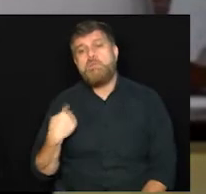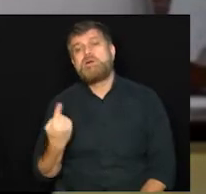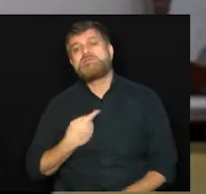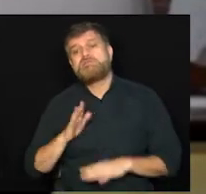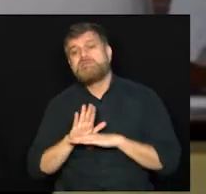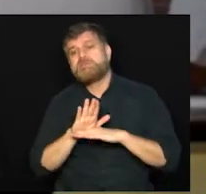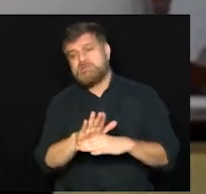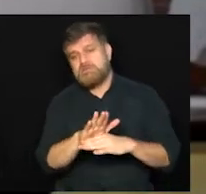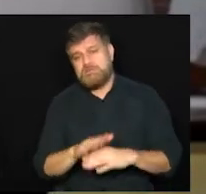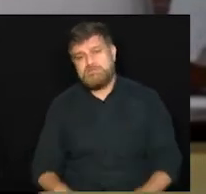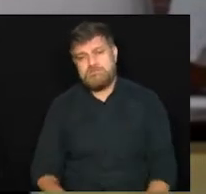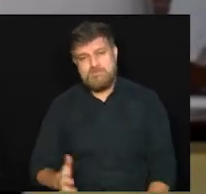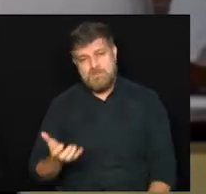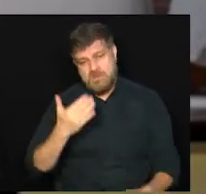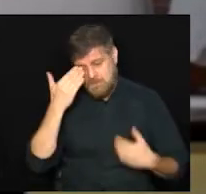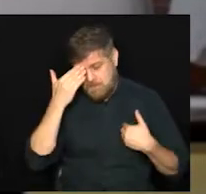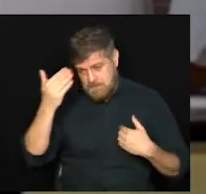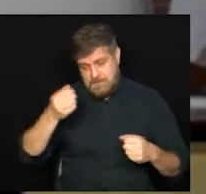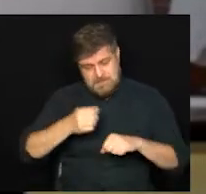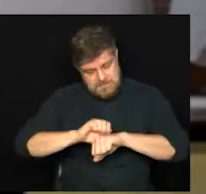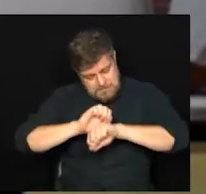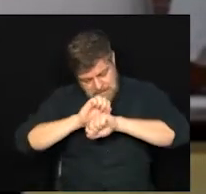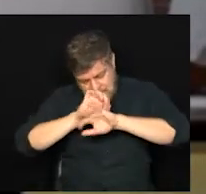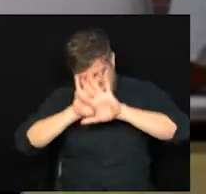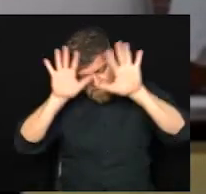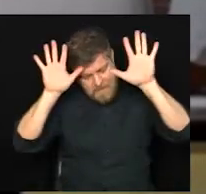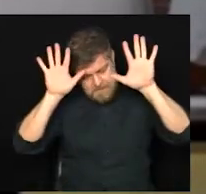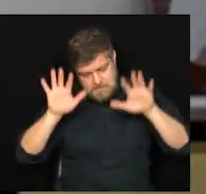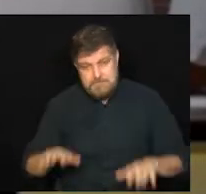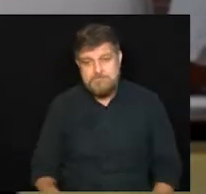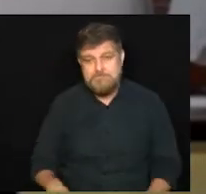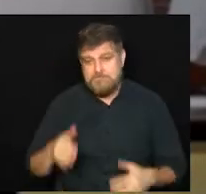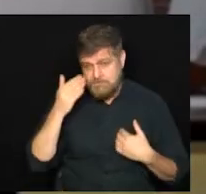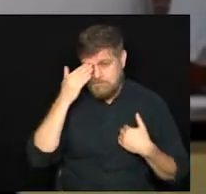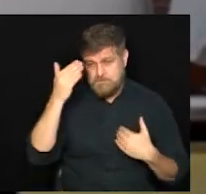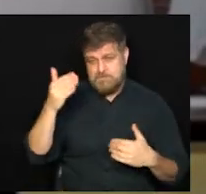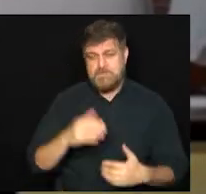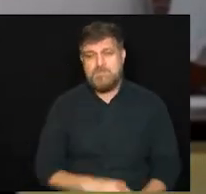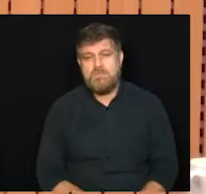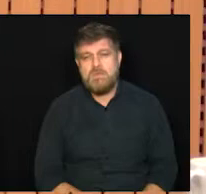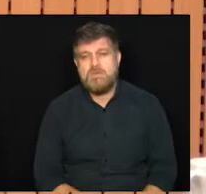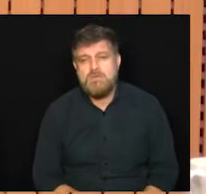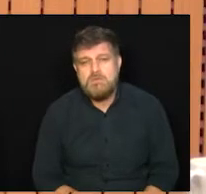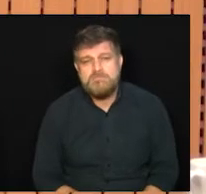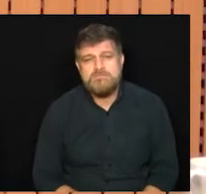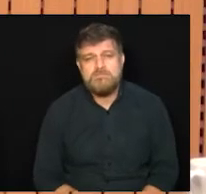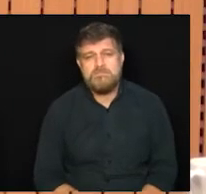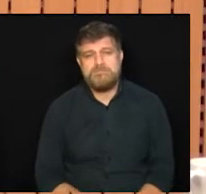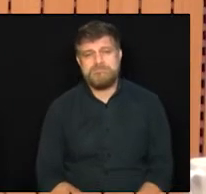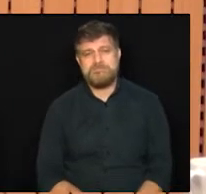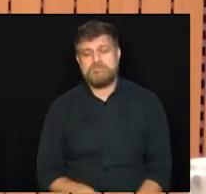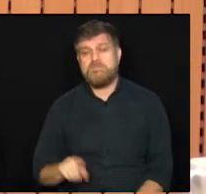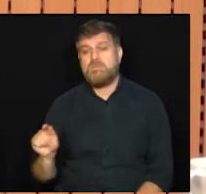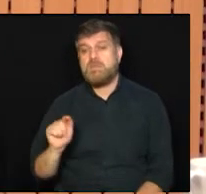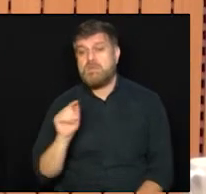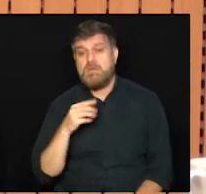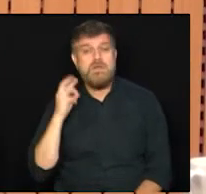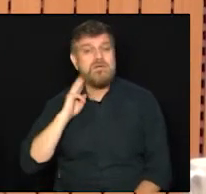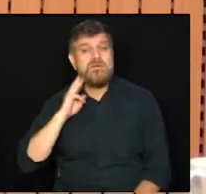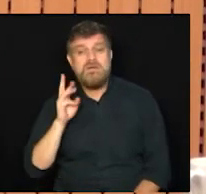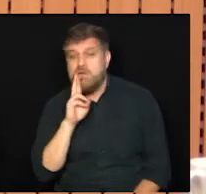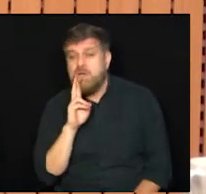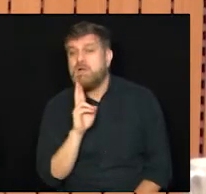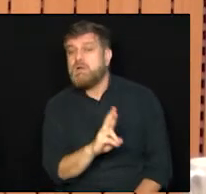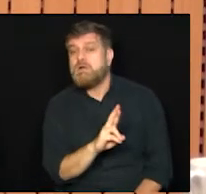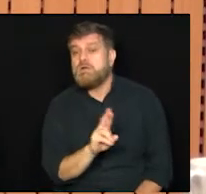muito esclarecedora de vocês. Obrigado, vereador. Obrigado, Cecílio. Quem